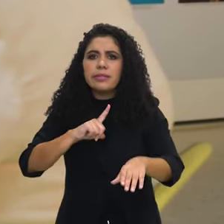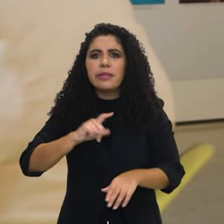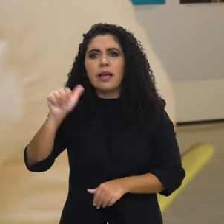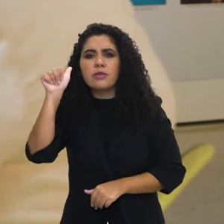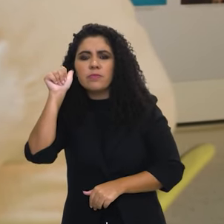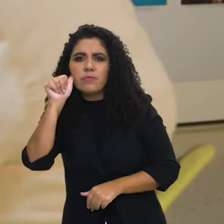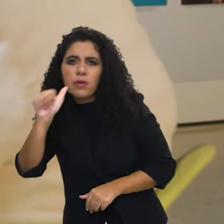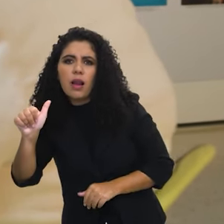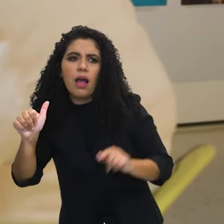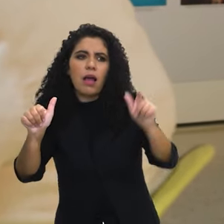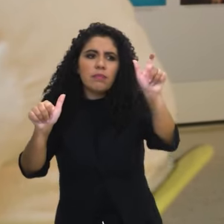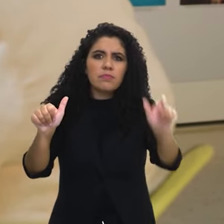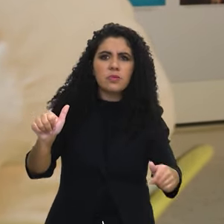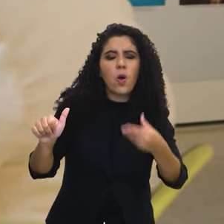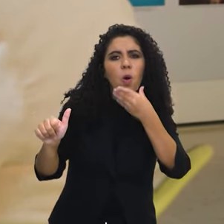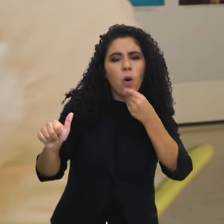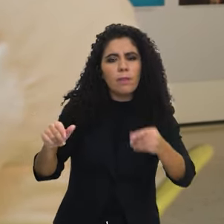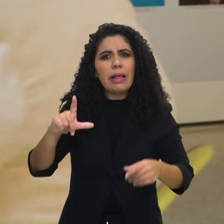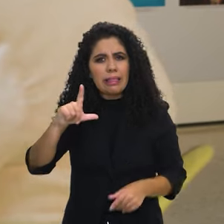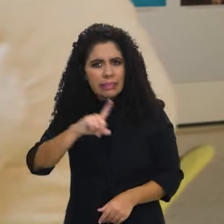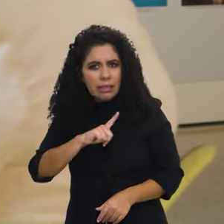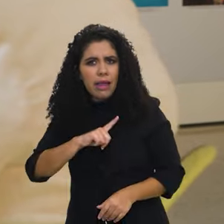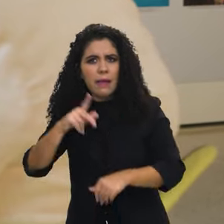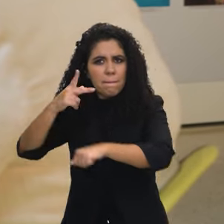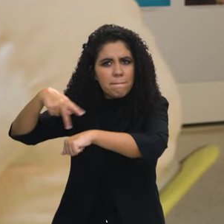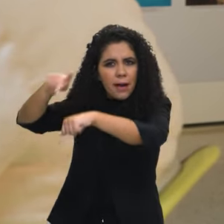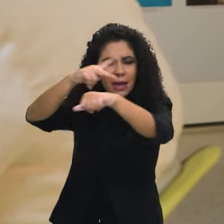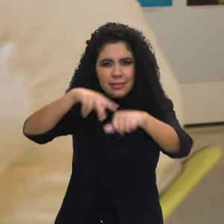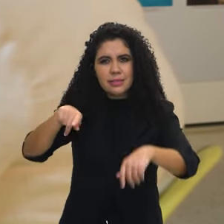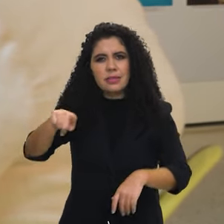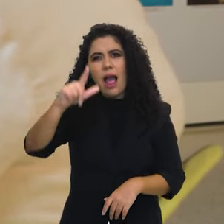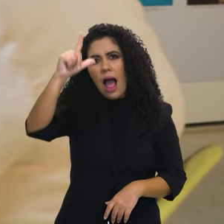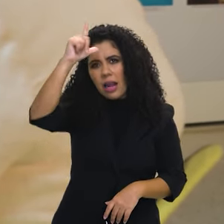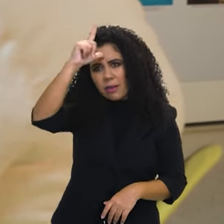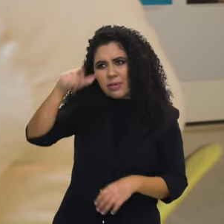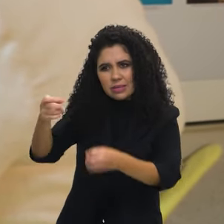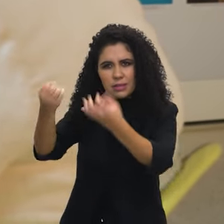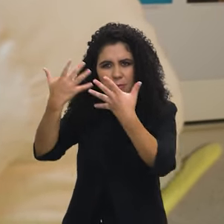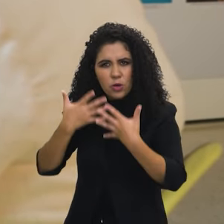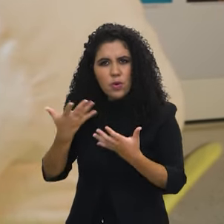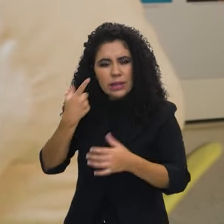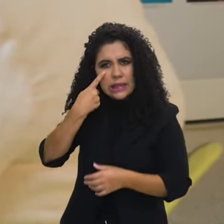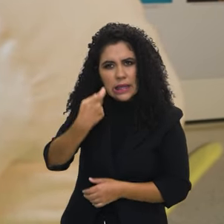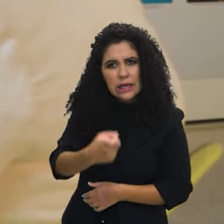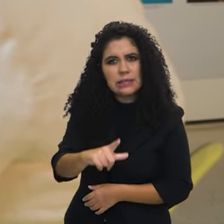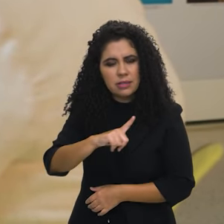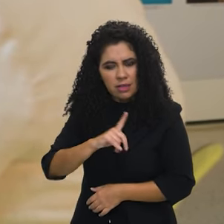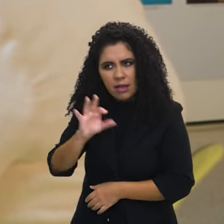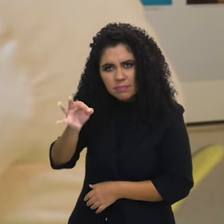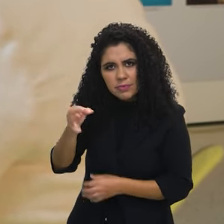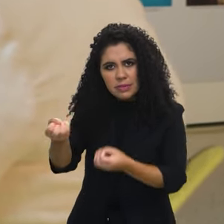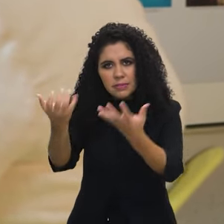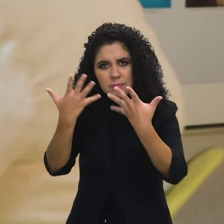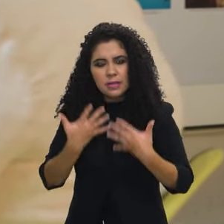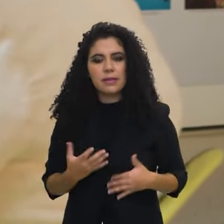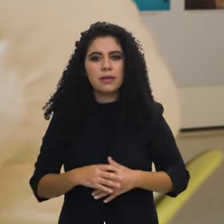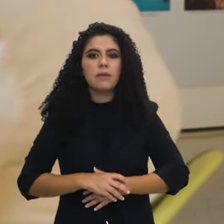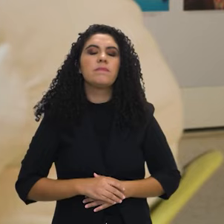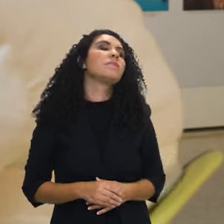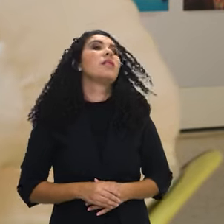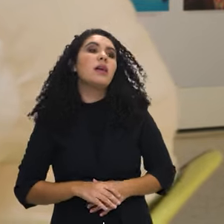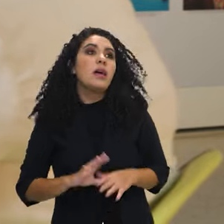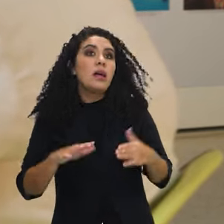existe também em outros países ou é algo como a senhora falou né que a Alemanha querendo aprender com a gente como que que me fala sobre ela